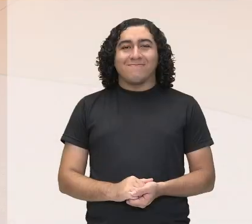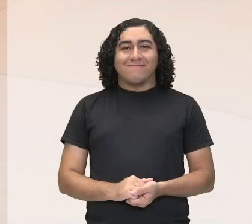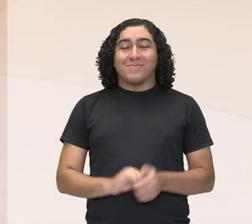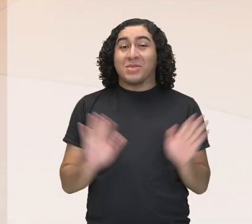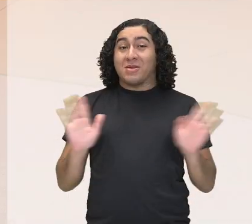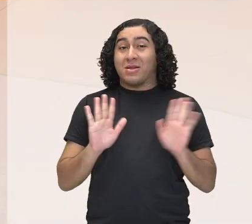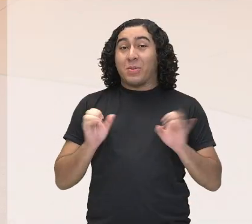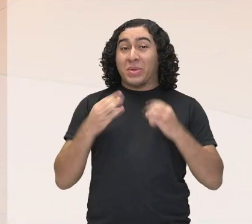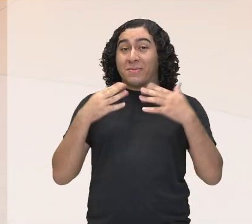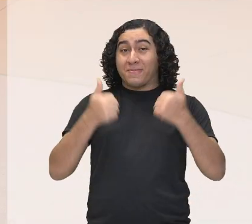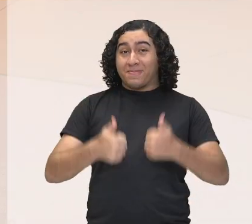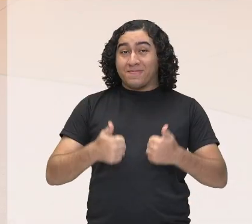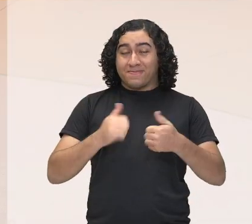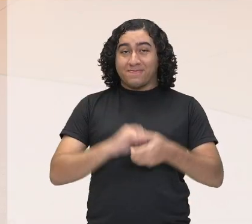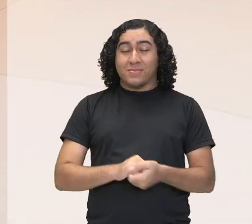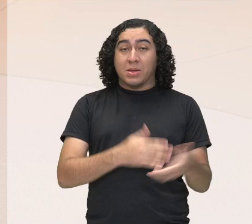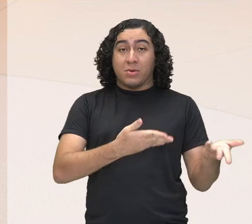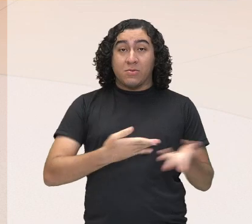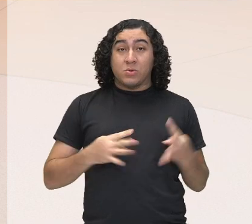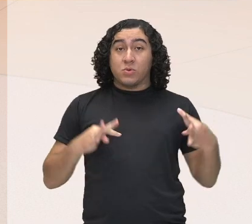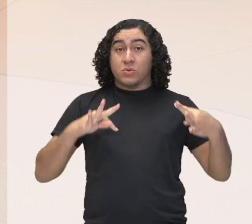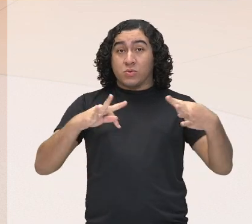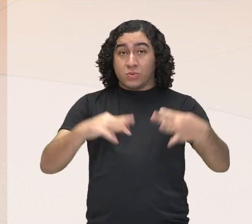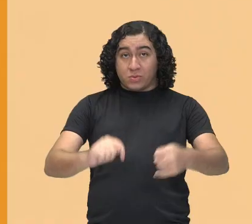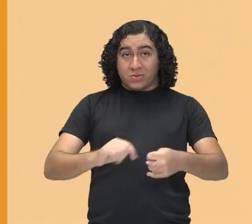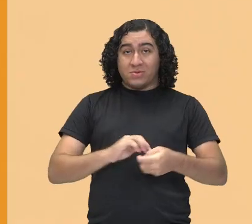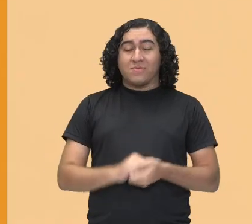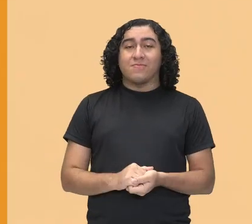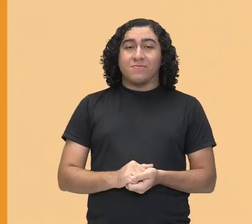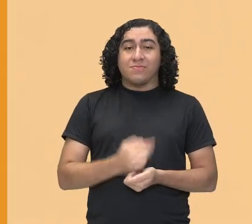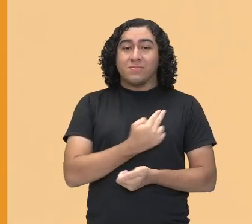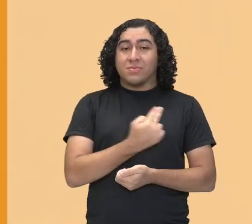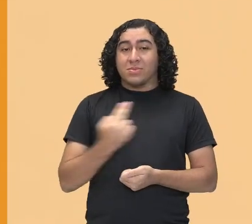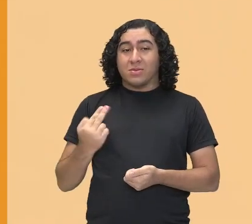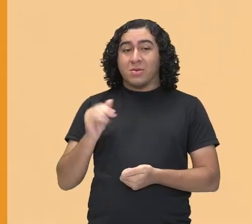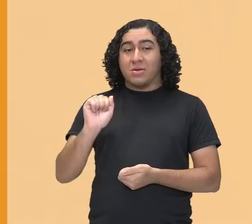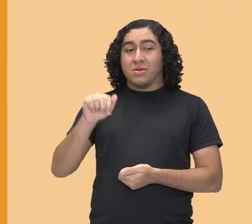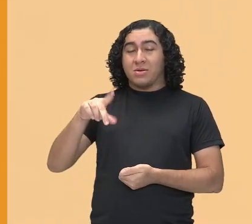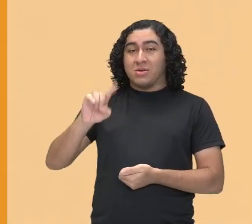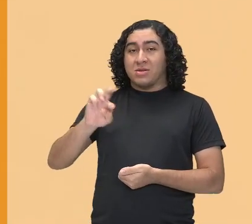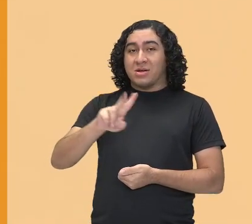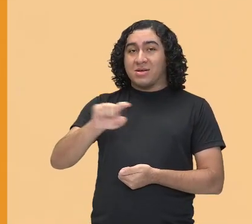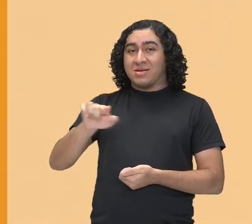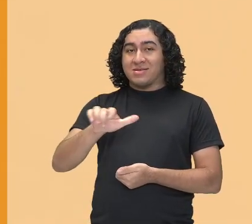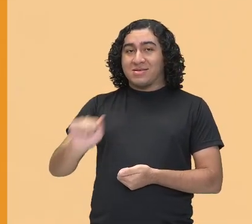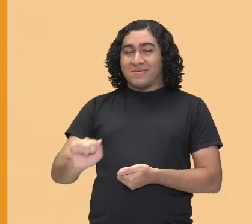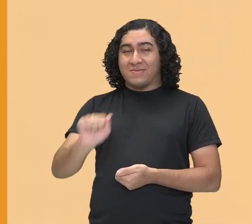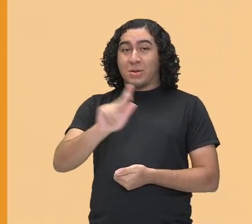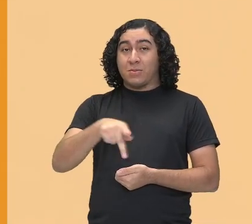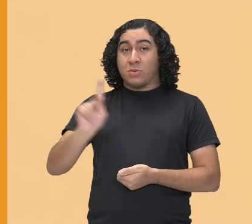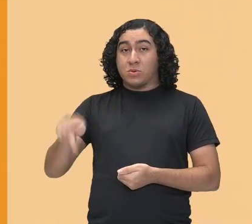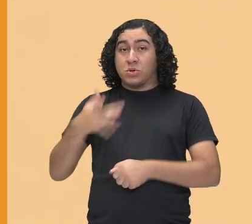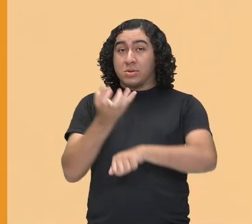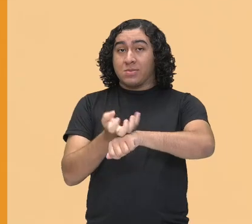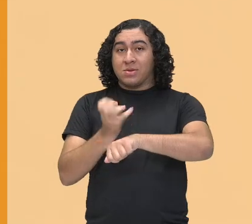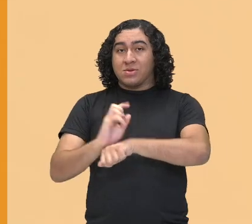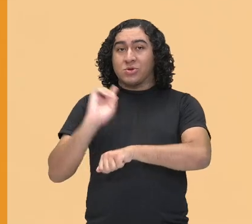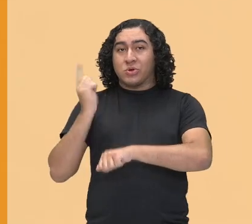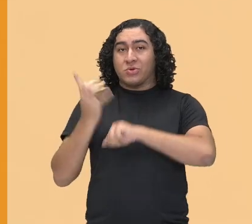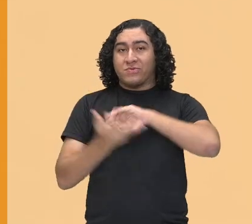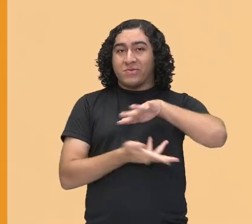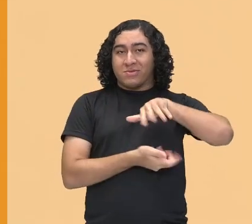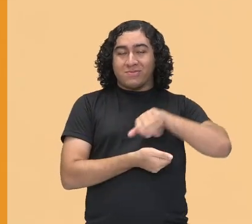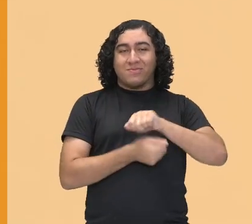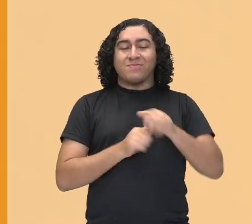Olá, tudo bem com vocês? Sejam todos bem-vindos. Sou a professora Andresa Xavier, professora do componente de